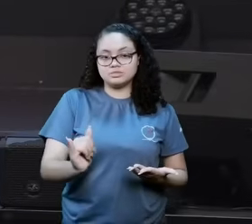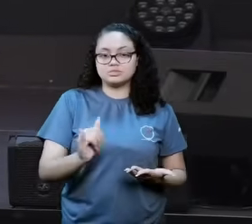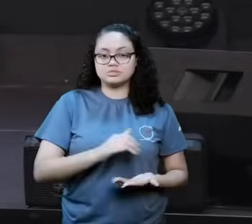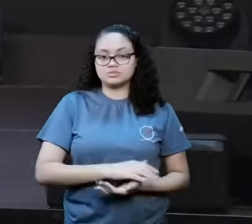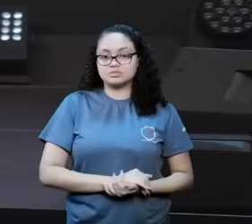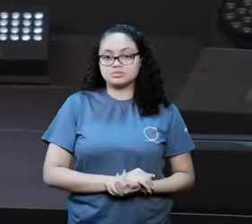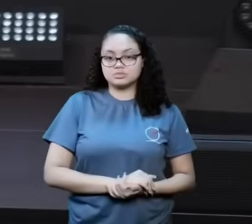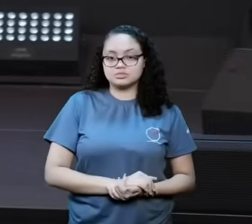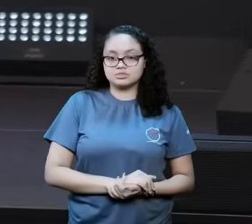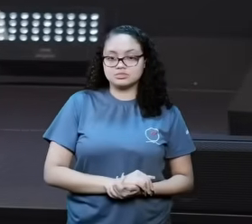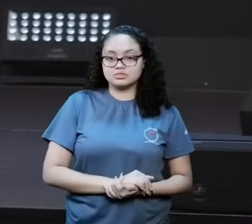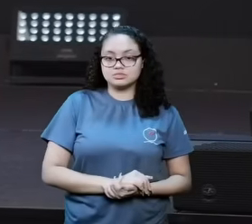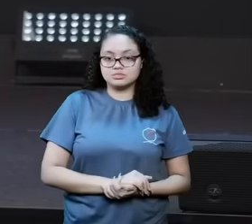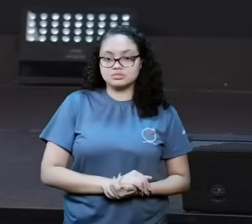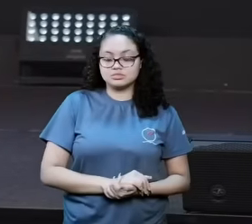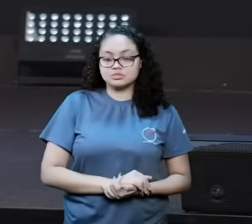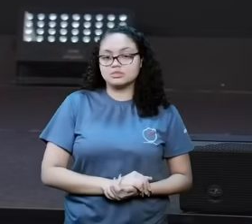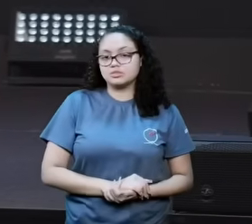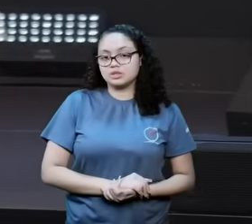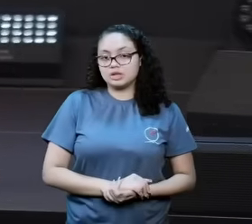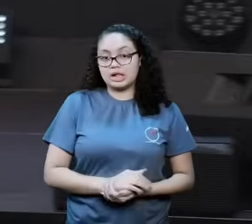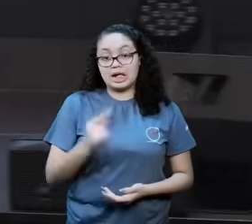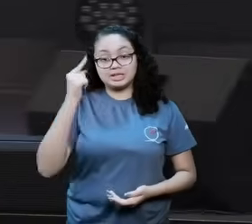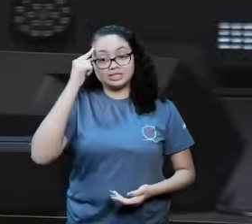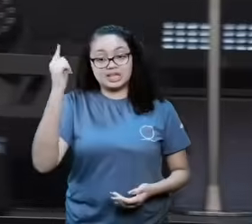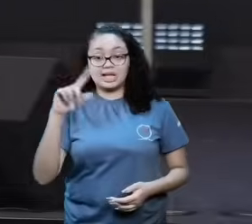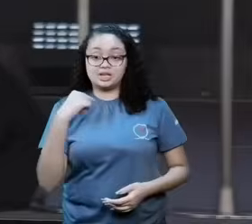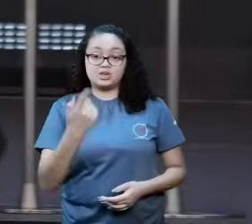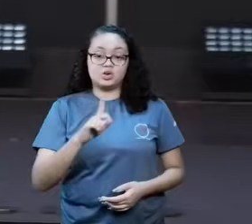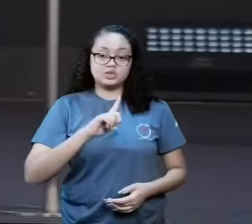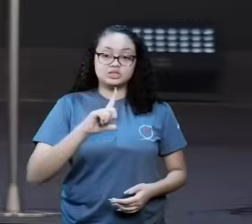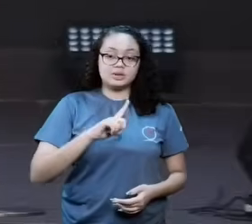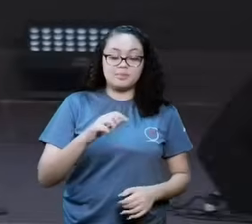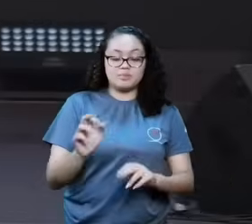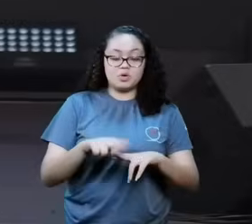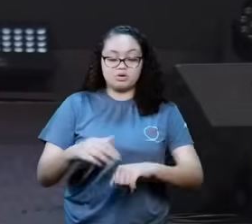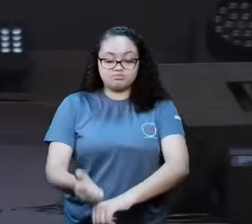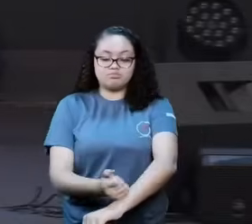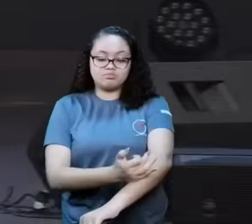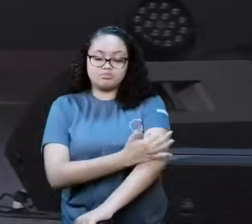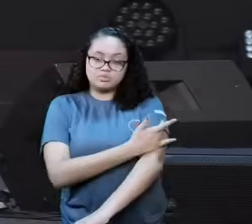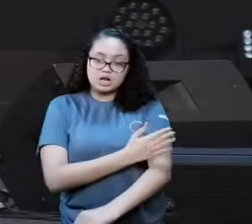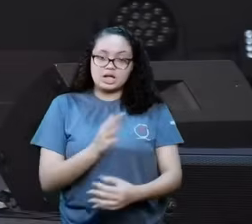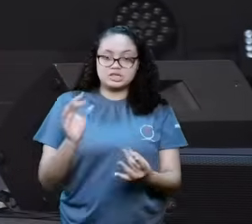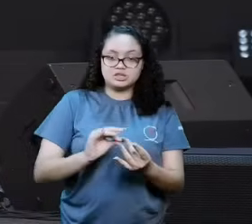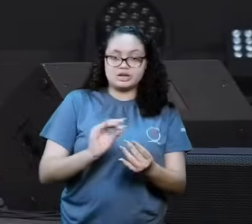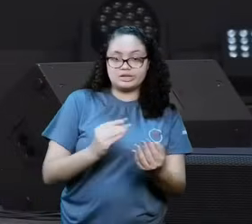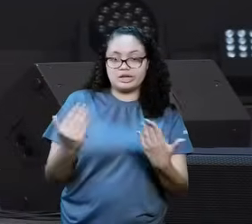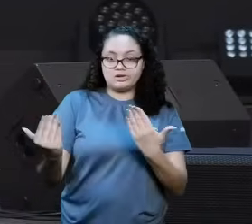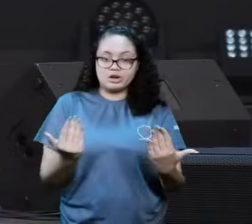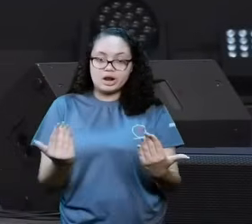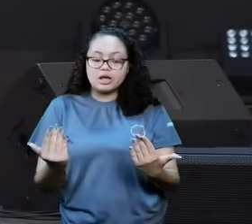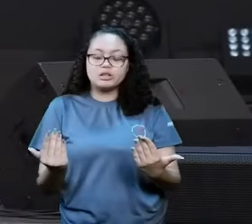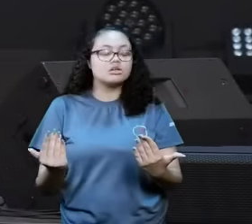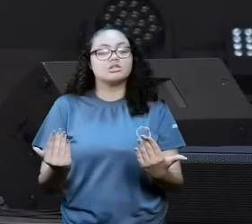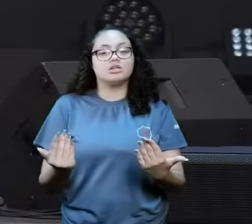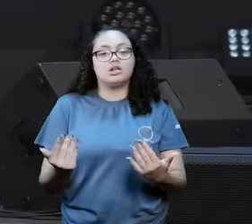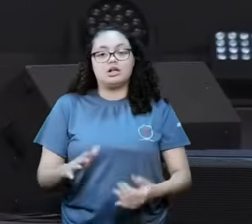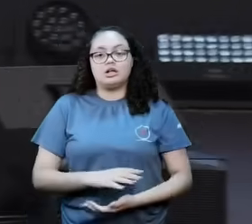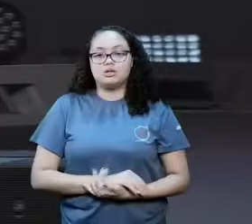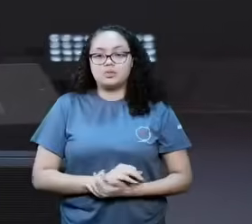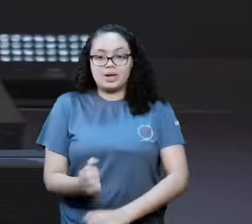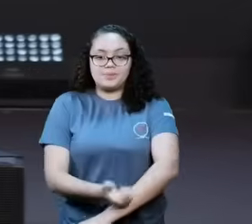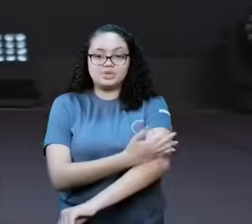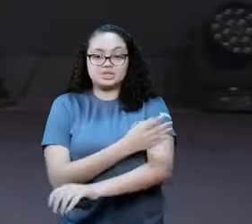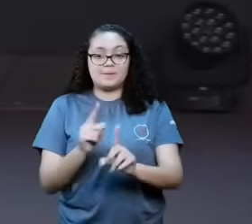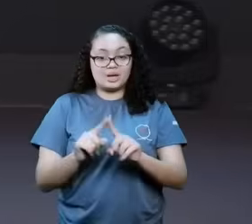A impressão que a gente tem, por causa da emoção, e de achar que espiritualidade tem mais a ver com emoção, só que espiritualidade tem mais a ver com